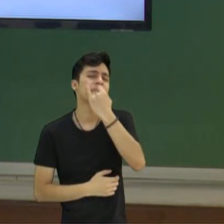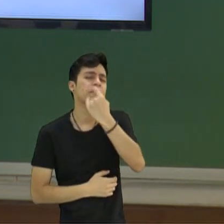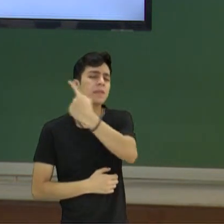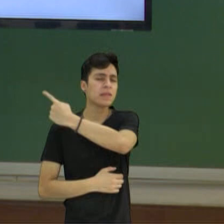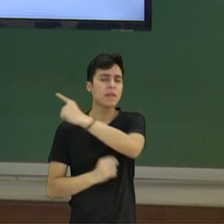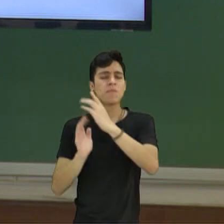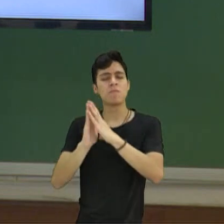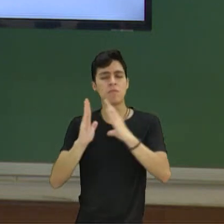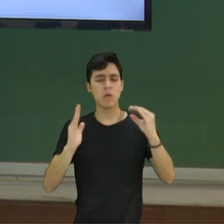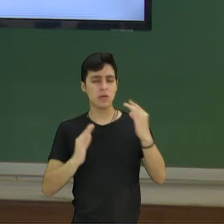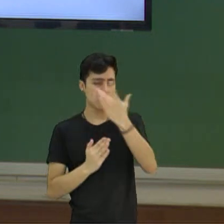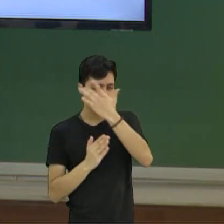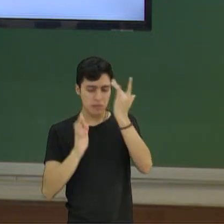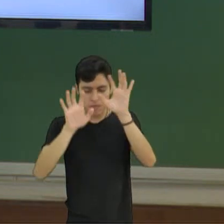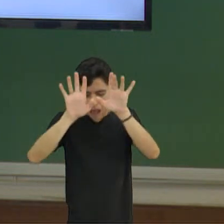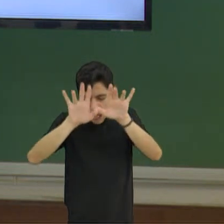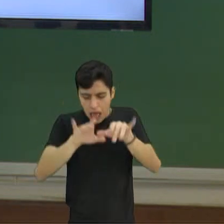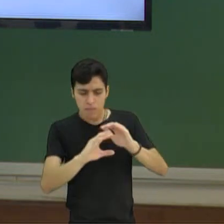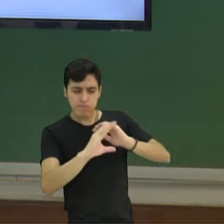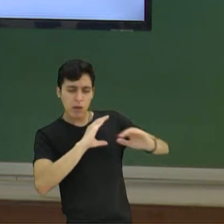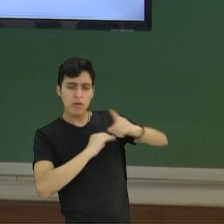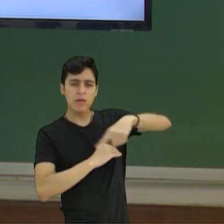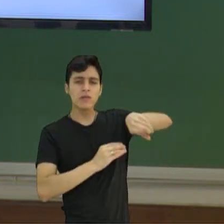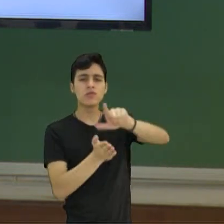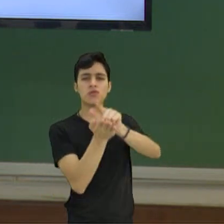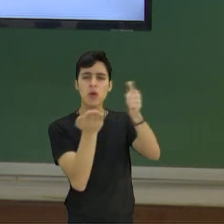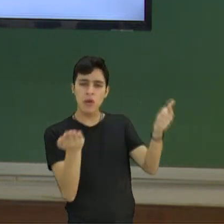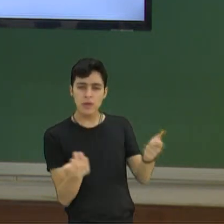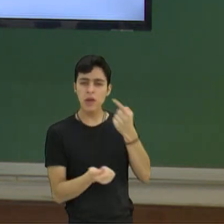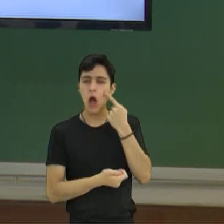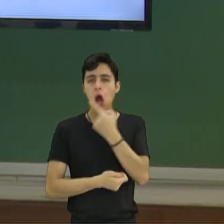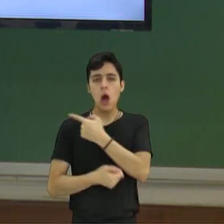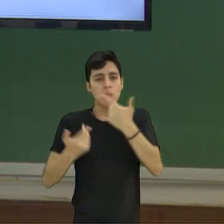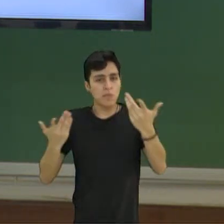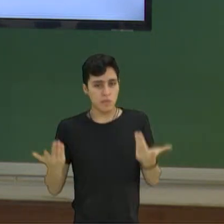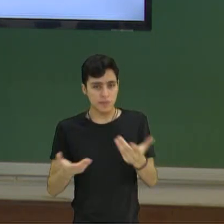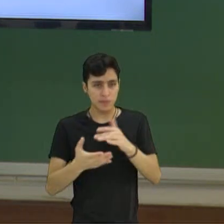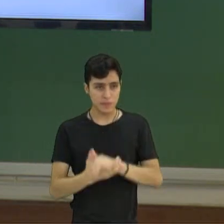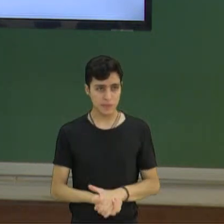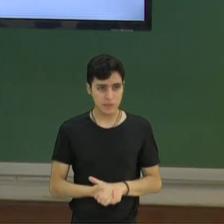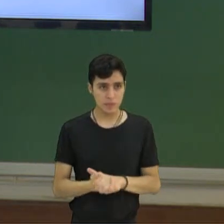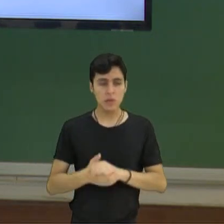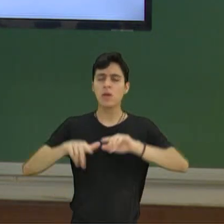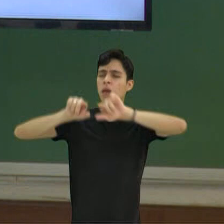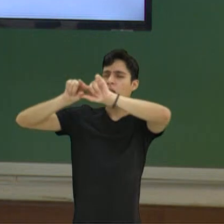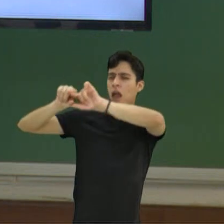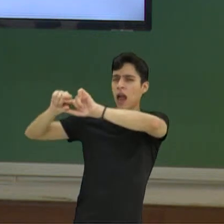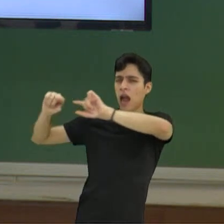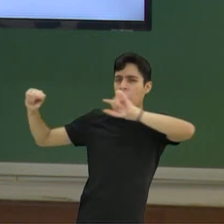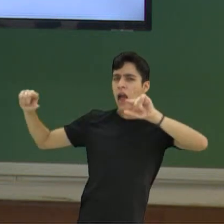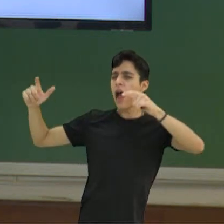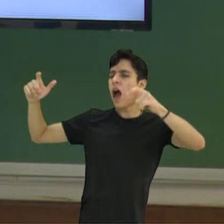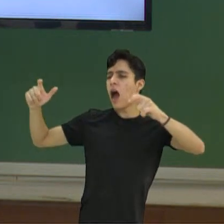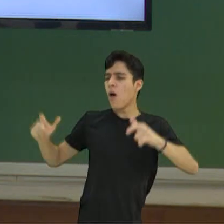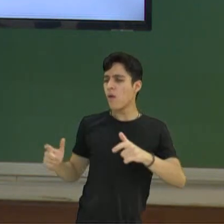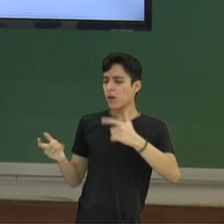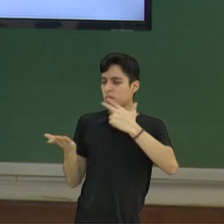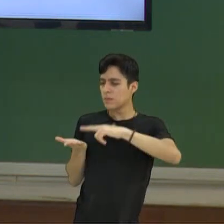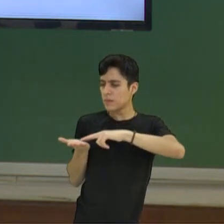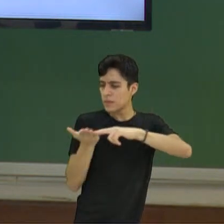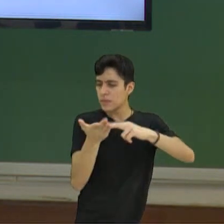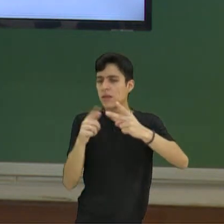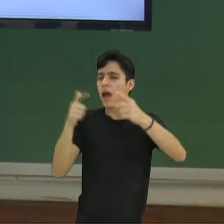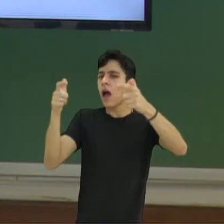realmente um leitor produziu e enviou para um jornal. Nós temos já um indicativo de onde é esse jornal, de onde essa carta